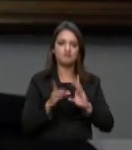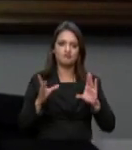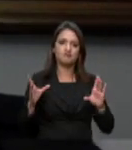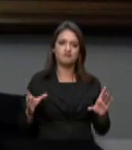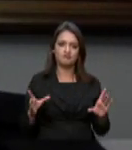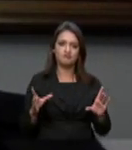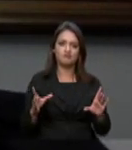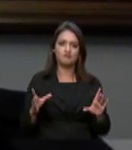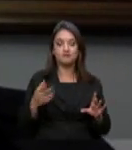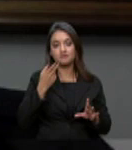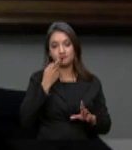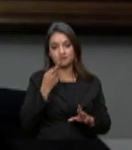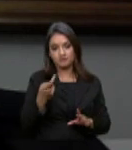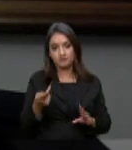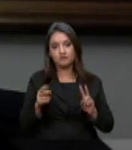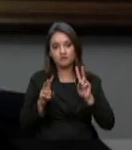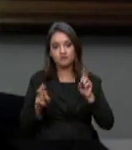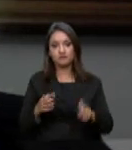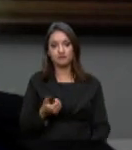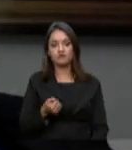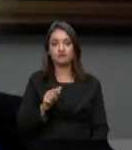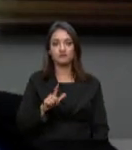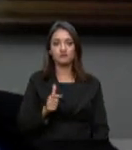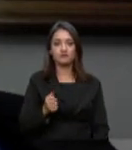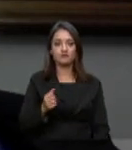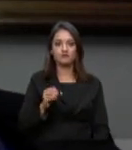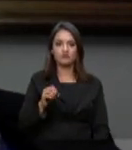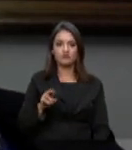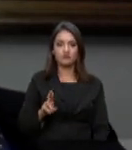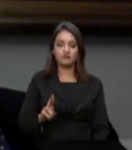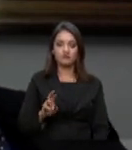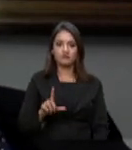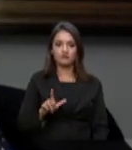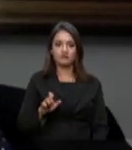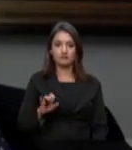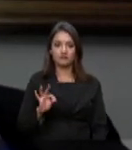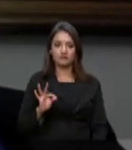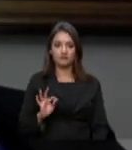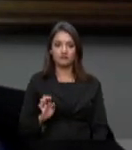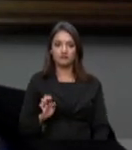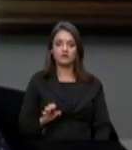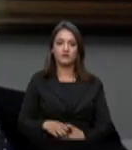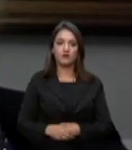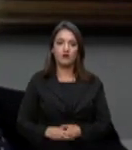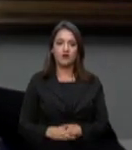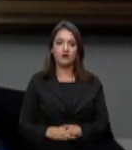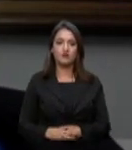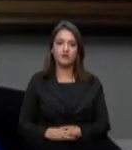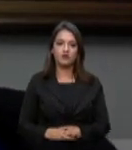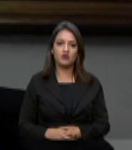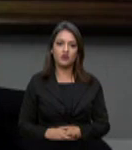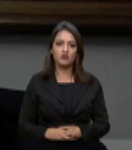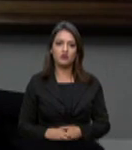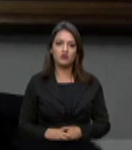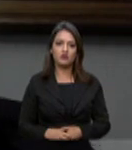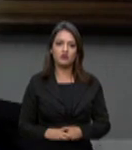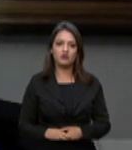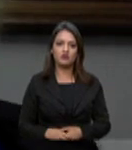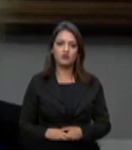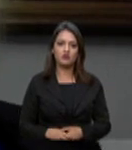e aqui estou citando Alaor leite em obra que de registro